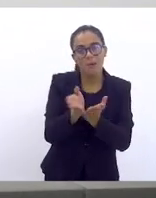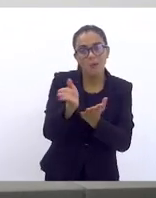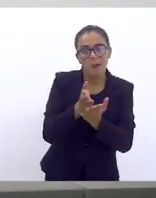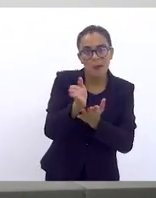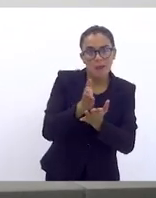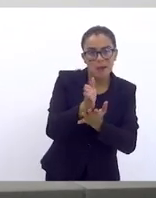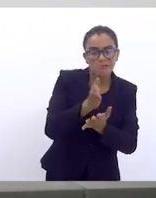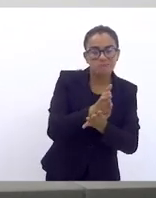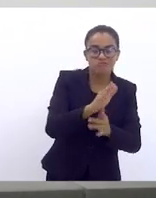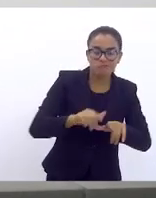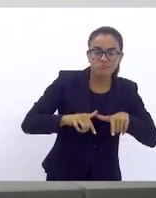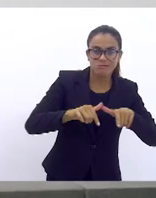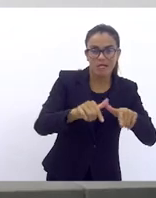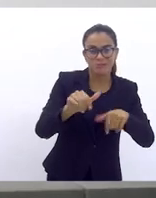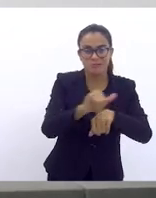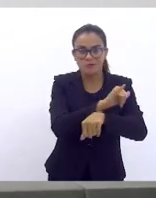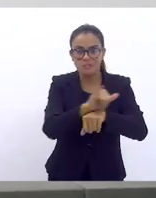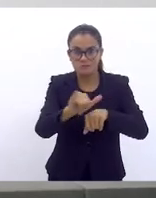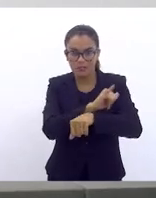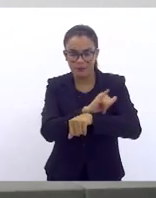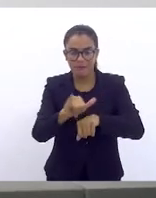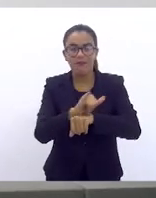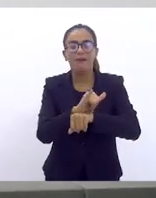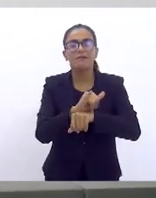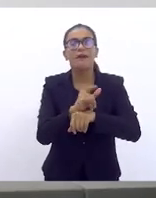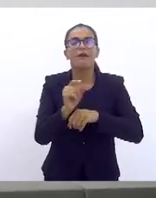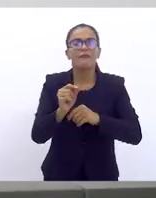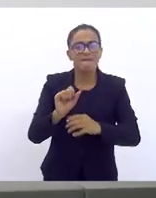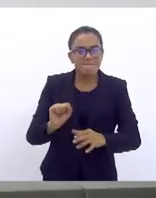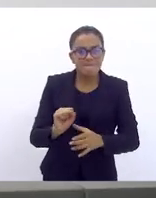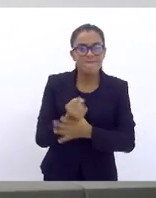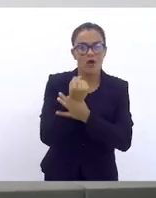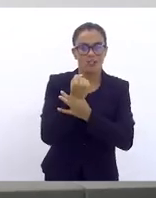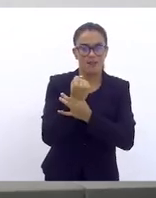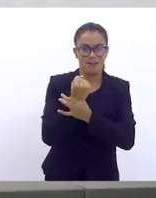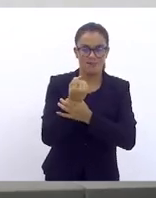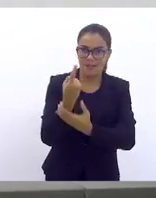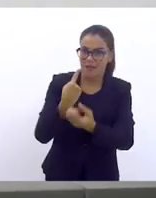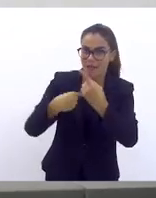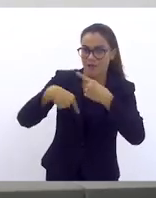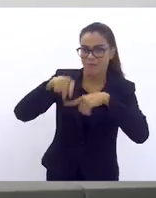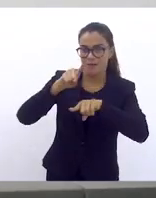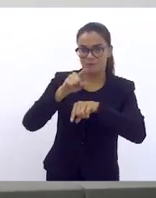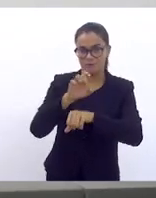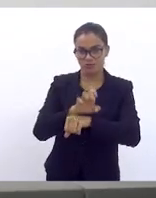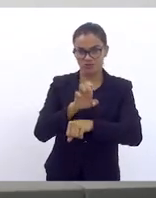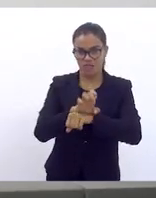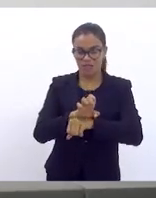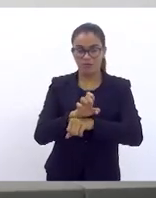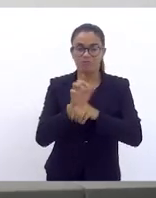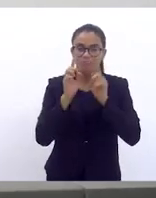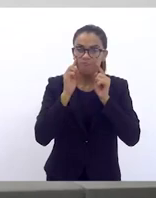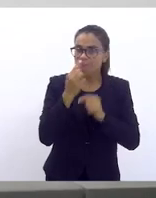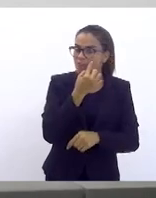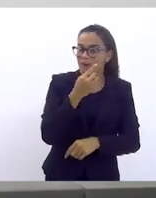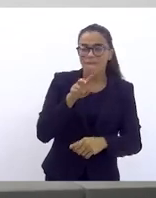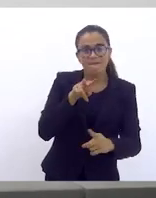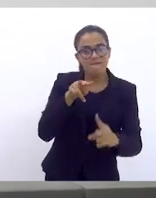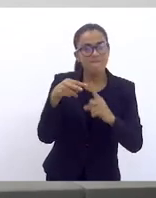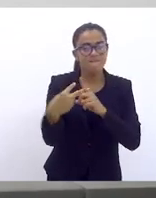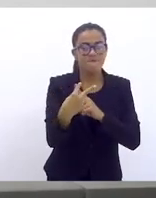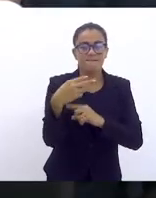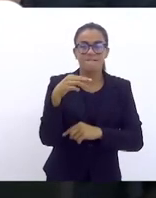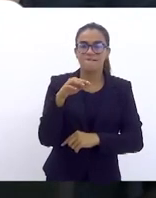estratégicas é que fortaleçam a recuperação do estado do ponto de vista fiscal também